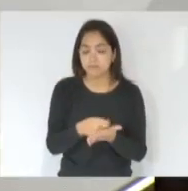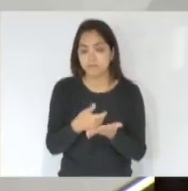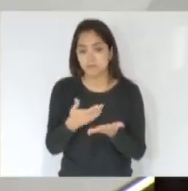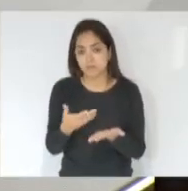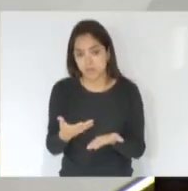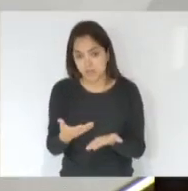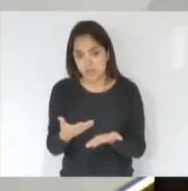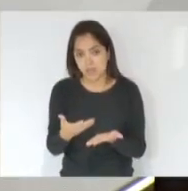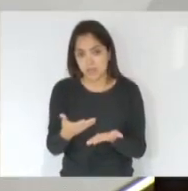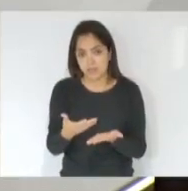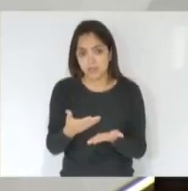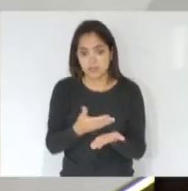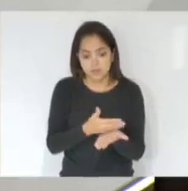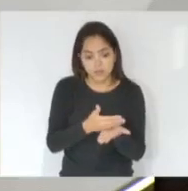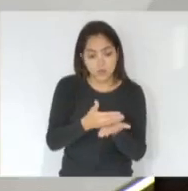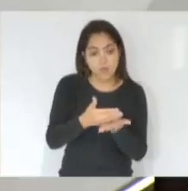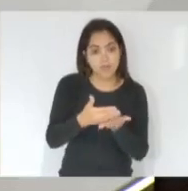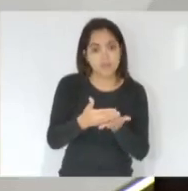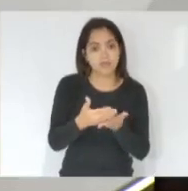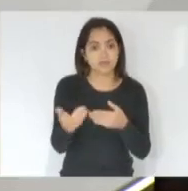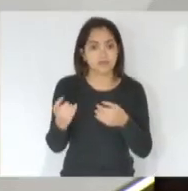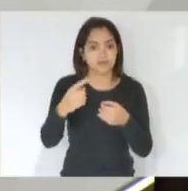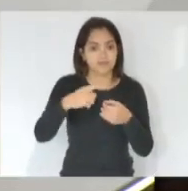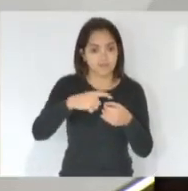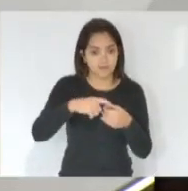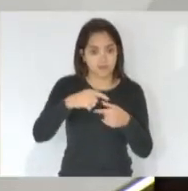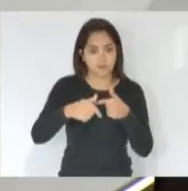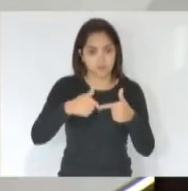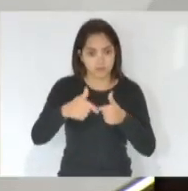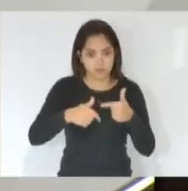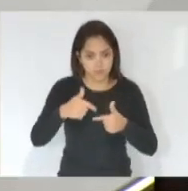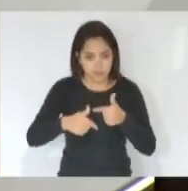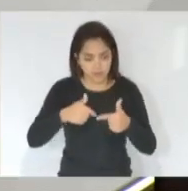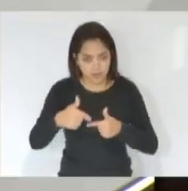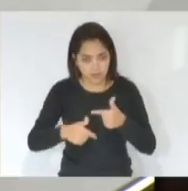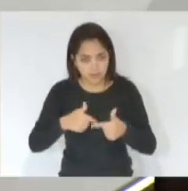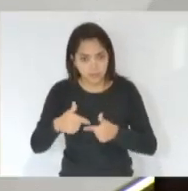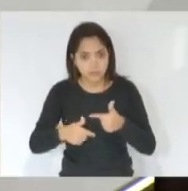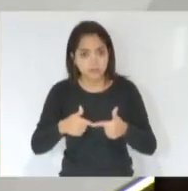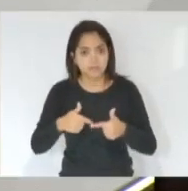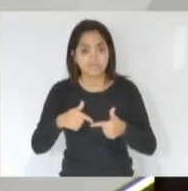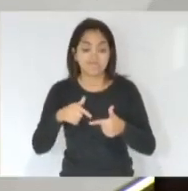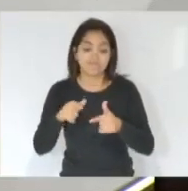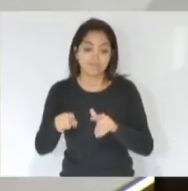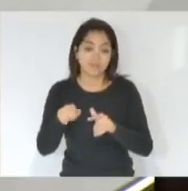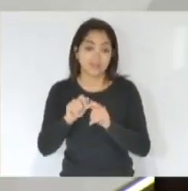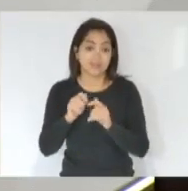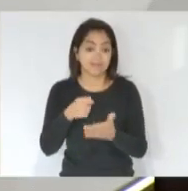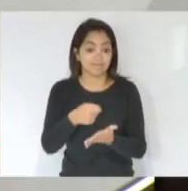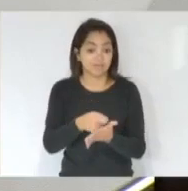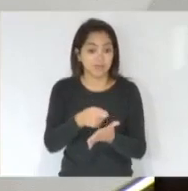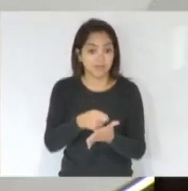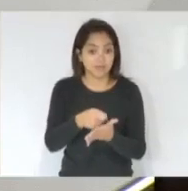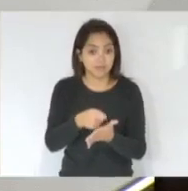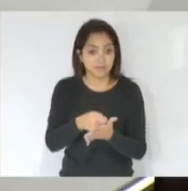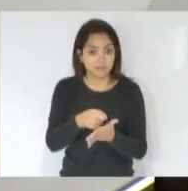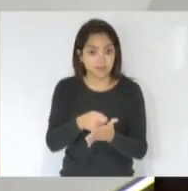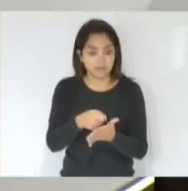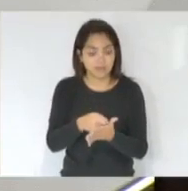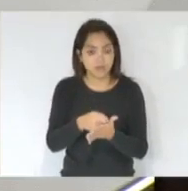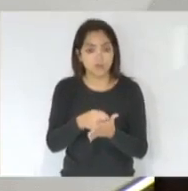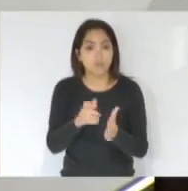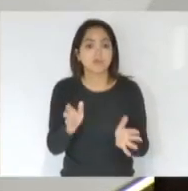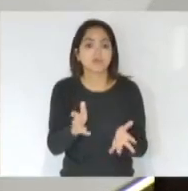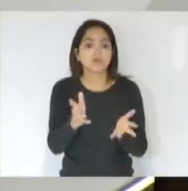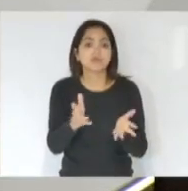Nesse reinício dos trabalhos, a nossa Assembleia Legislativa volta a receber pressão por conta da questão dos incentivos